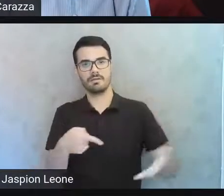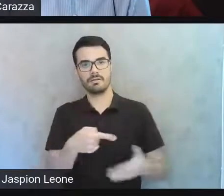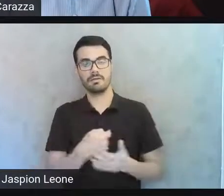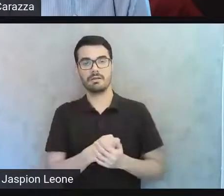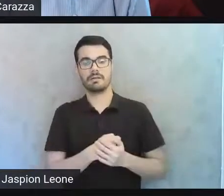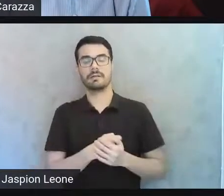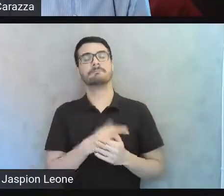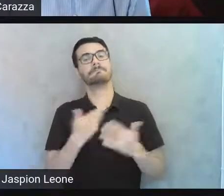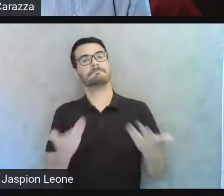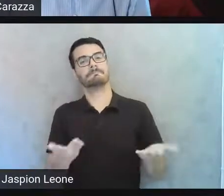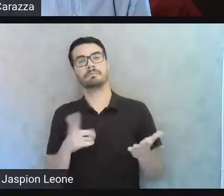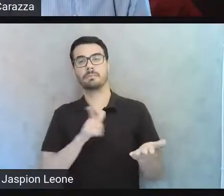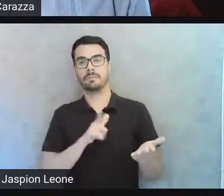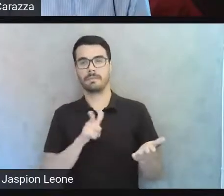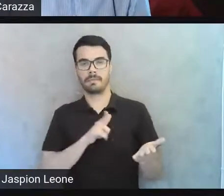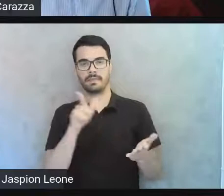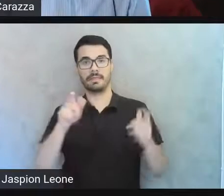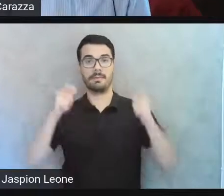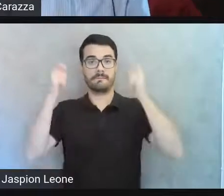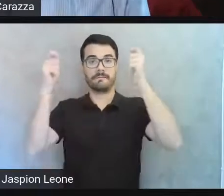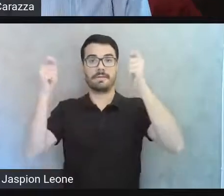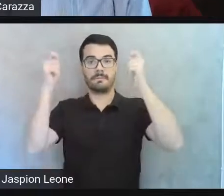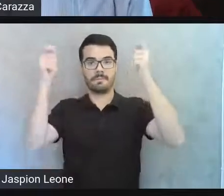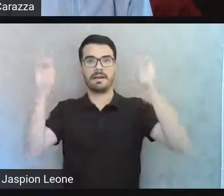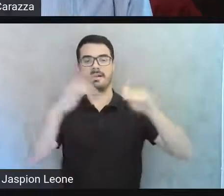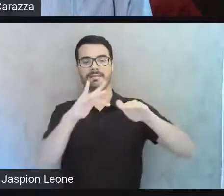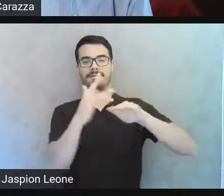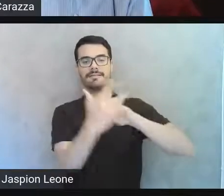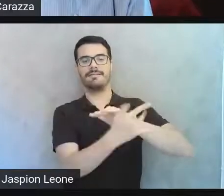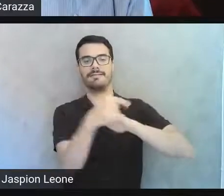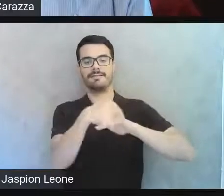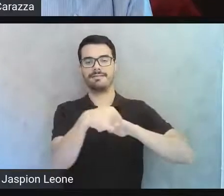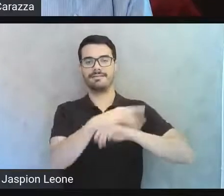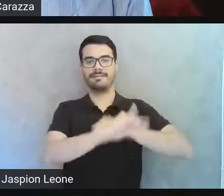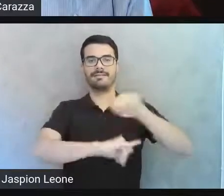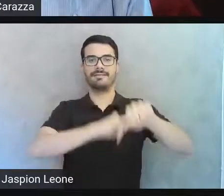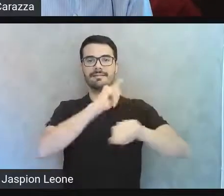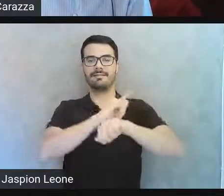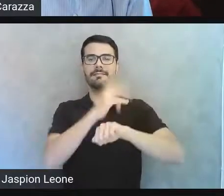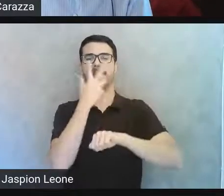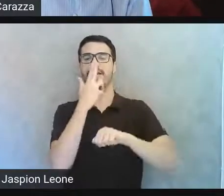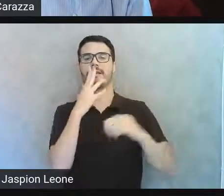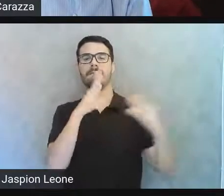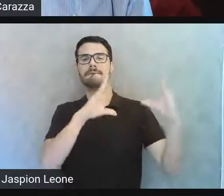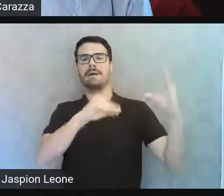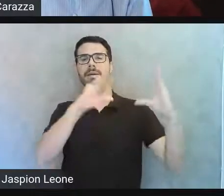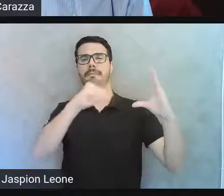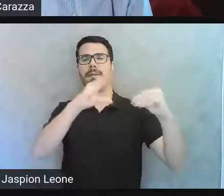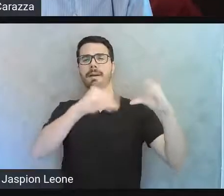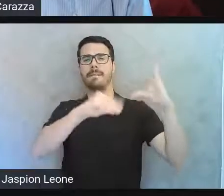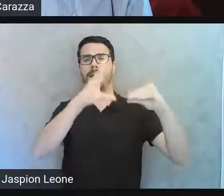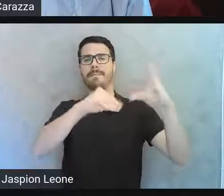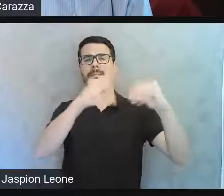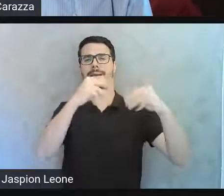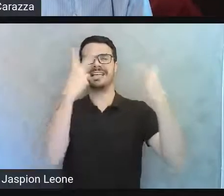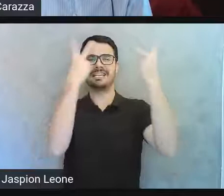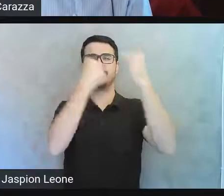opera. Primeiro, tem aquele ativismo de internet de nós todos, de ficar lá batendo boca, achando com a ilusão